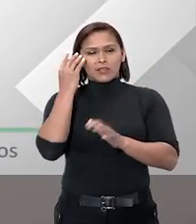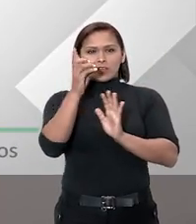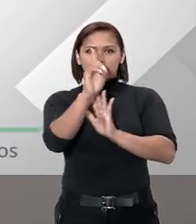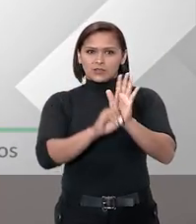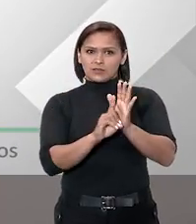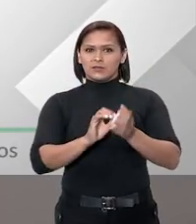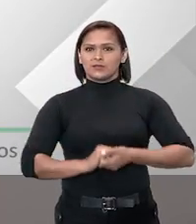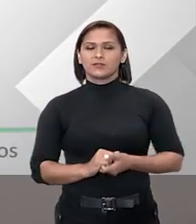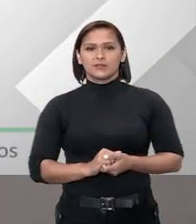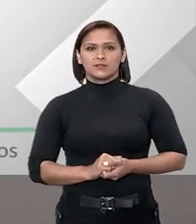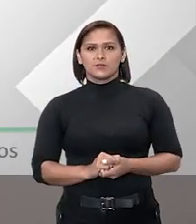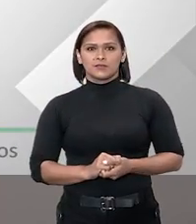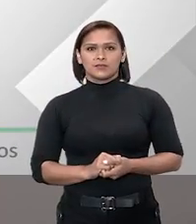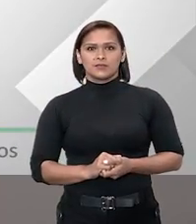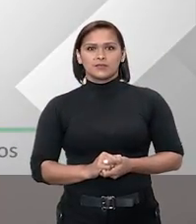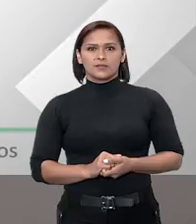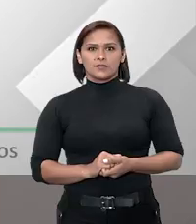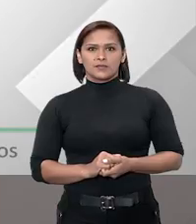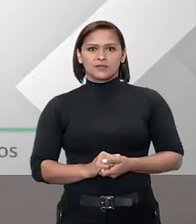Direito.